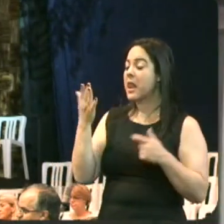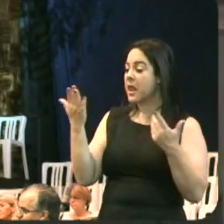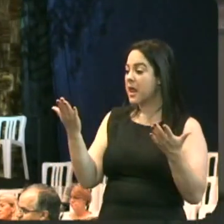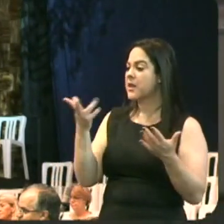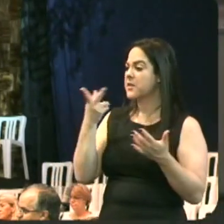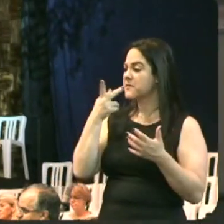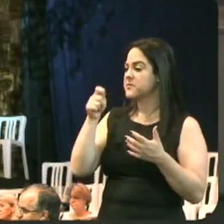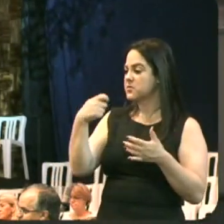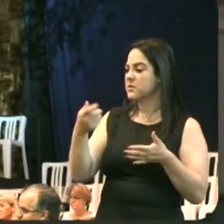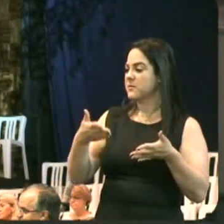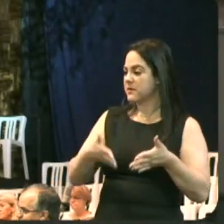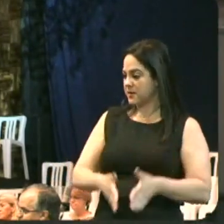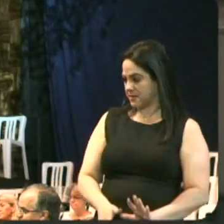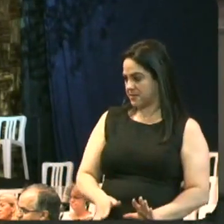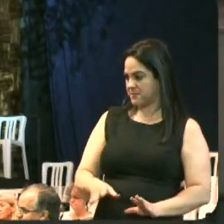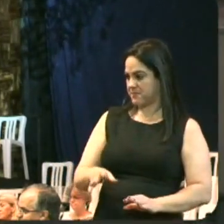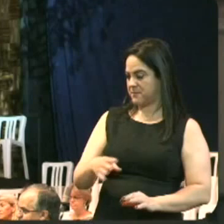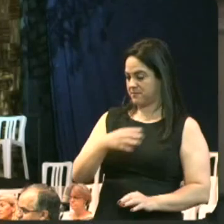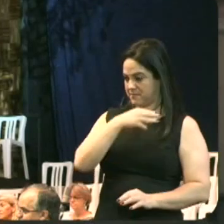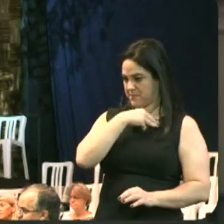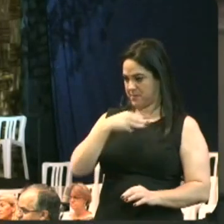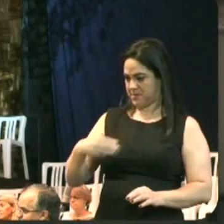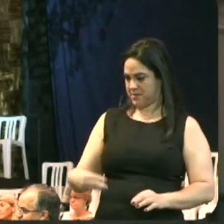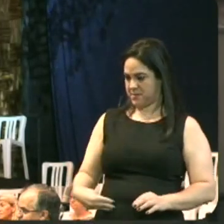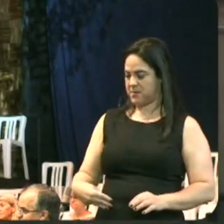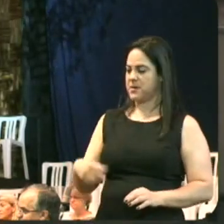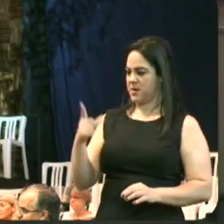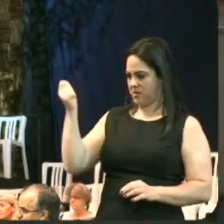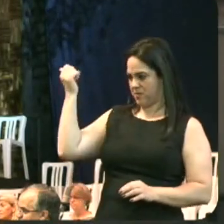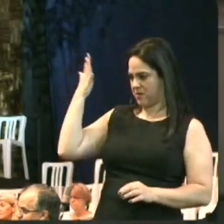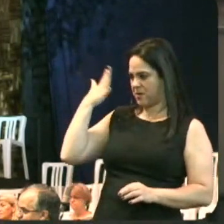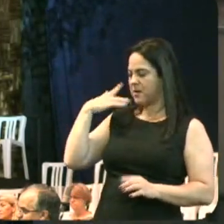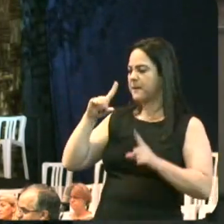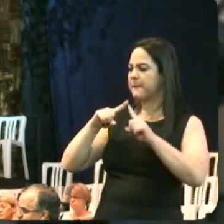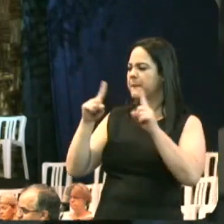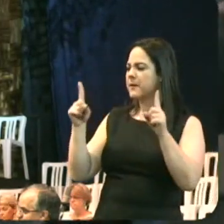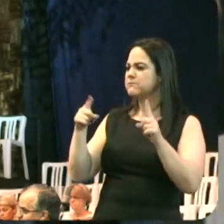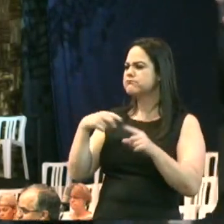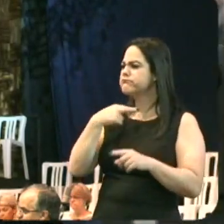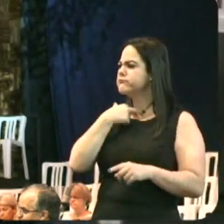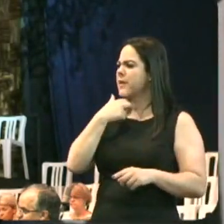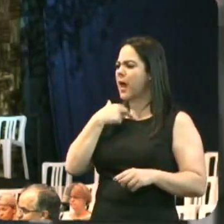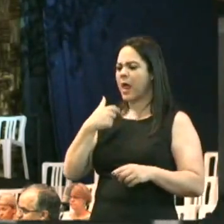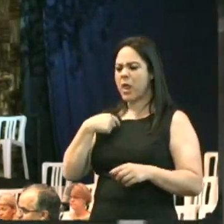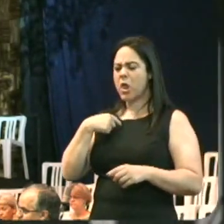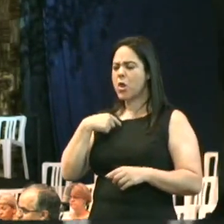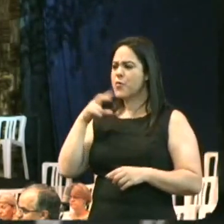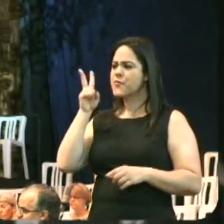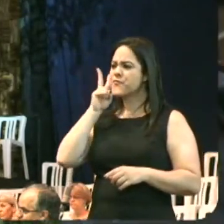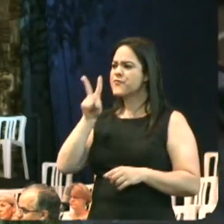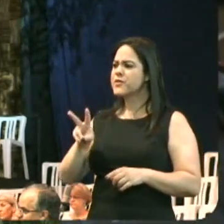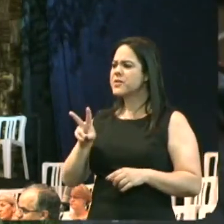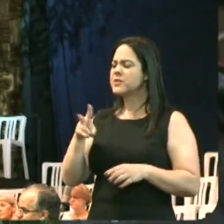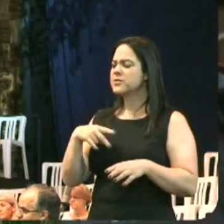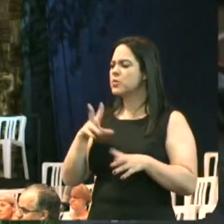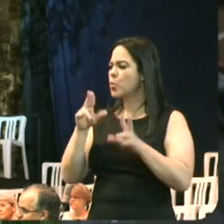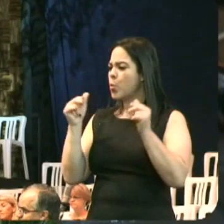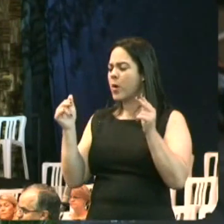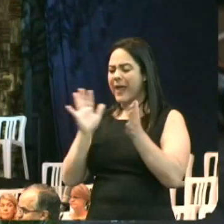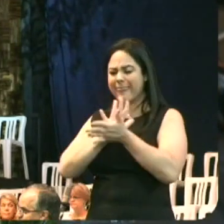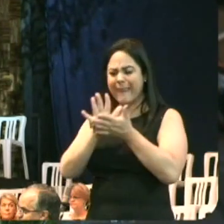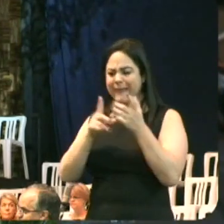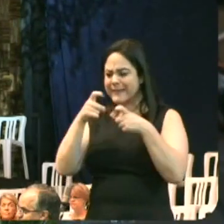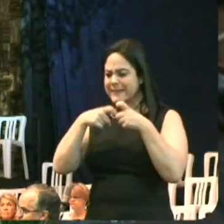falando do nascimento do Messias, que eu fui agraciada com isso, mas não dá, eu sou virgem, eu nunca dormi com